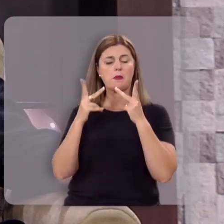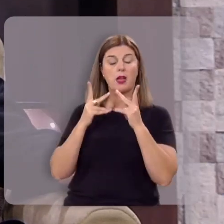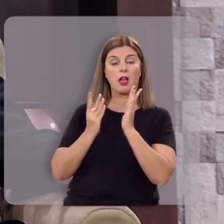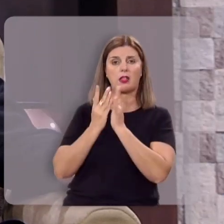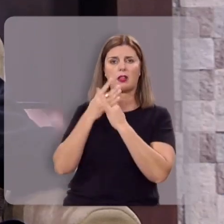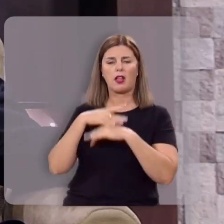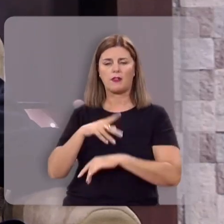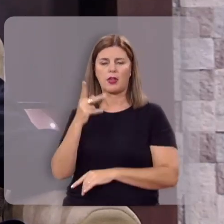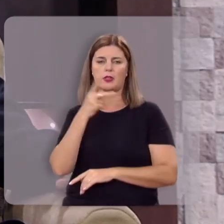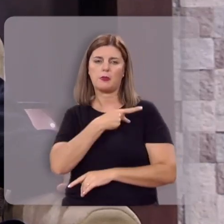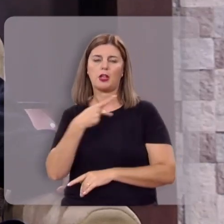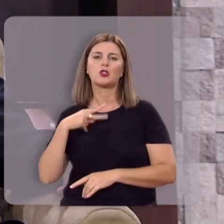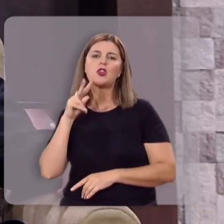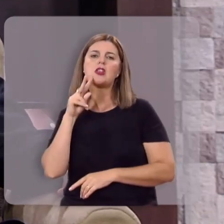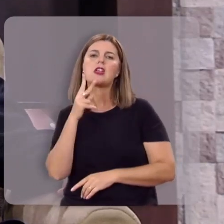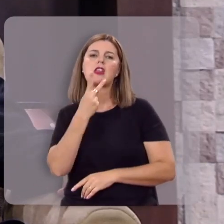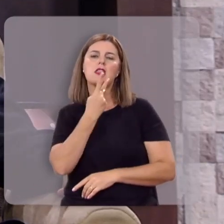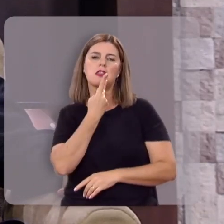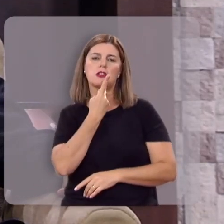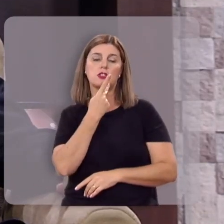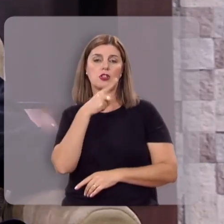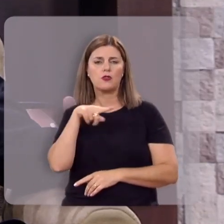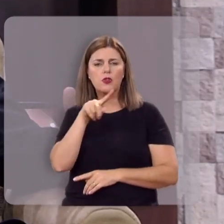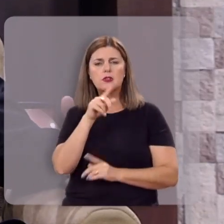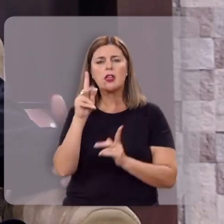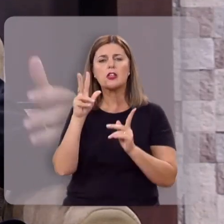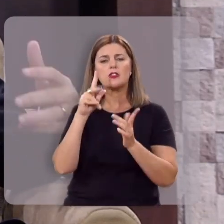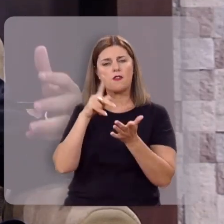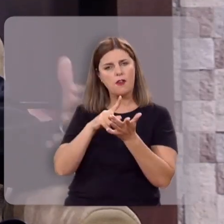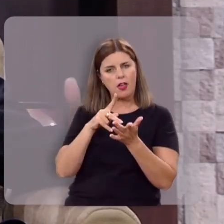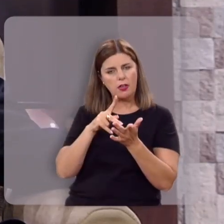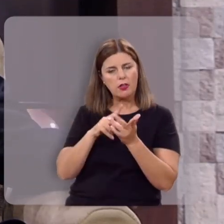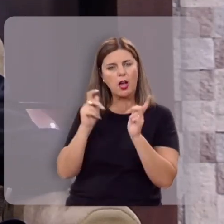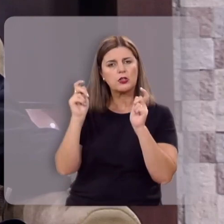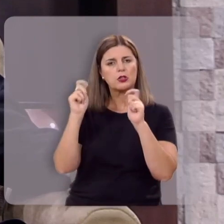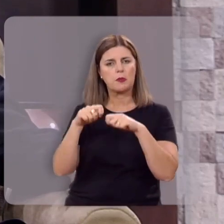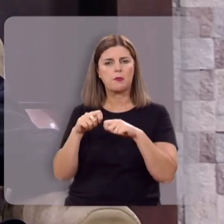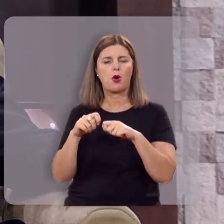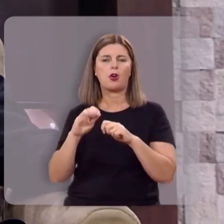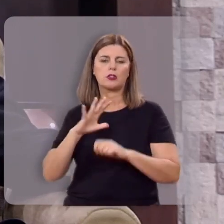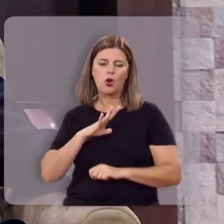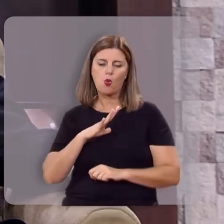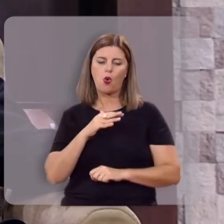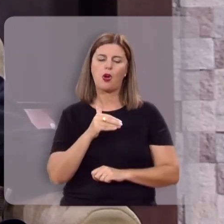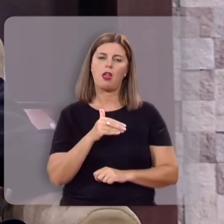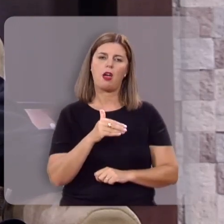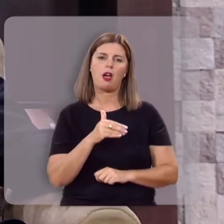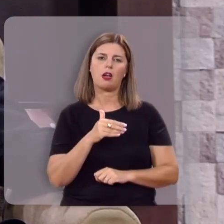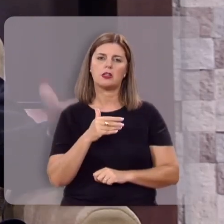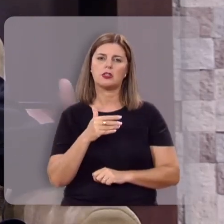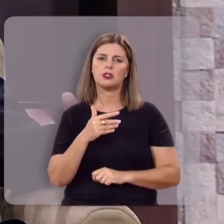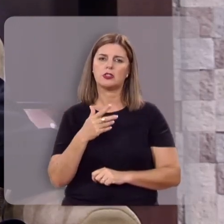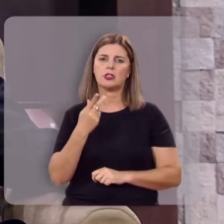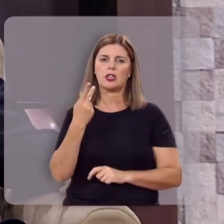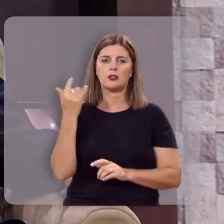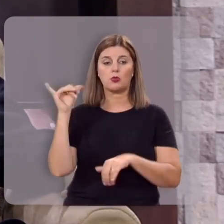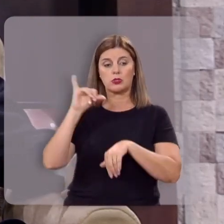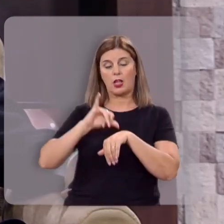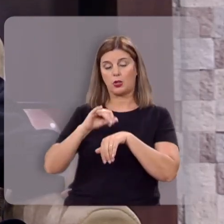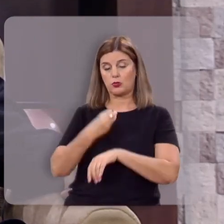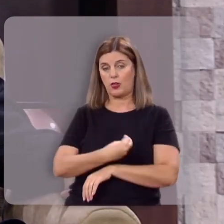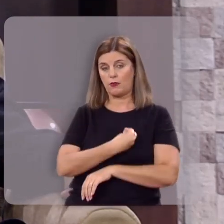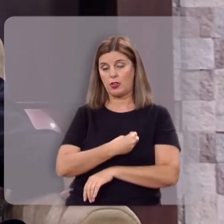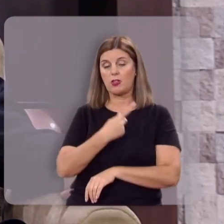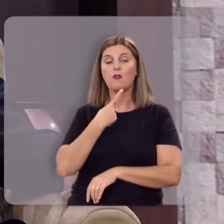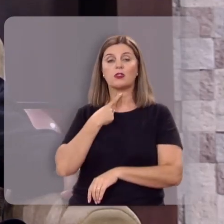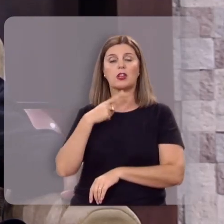agora essa mensagem trazida pelo reverendo Hernandes Dias Lopes e que isso, de fato, possa encorajá-lo na direção do